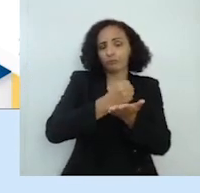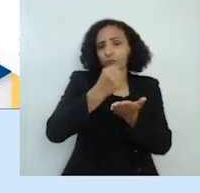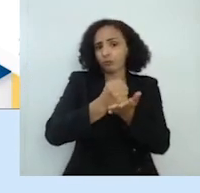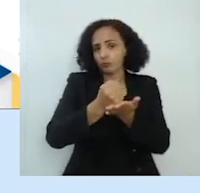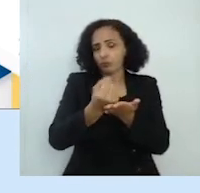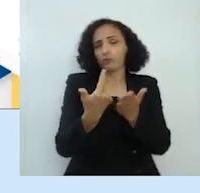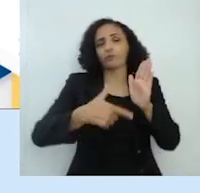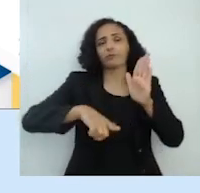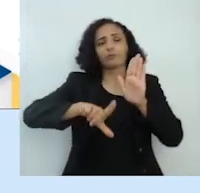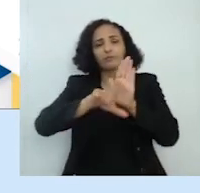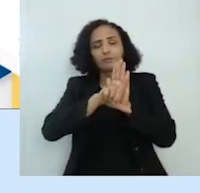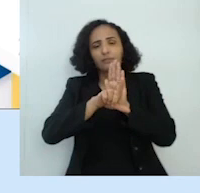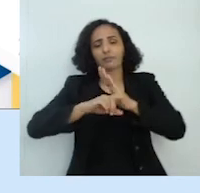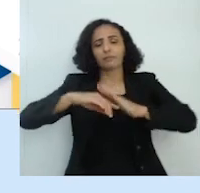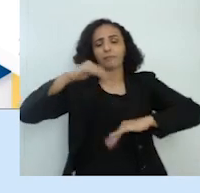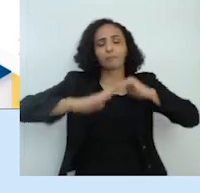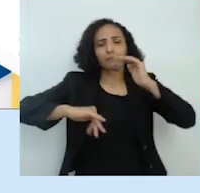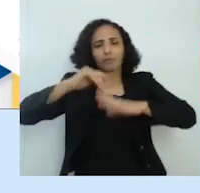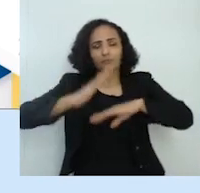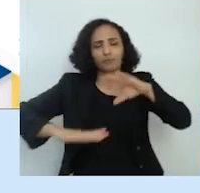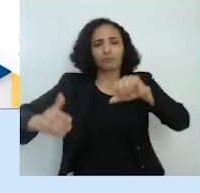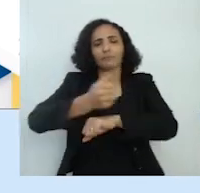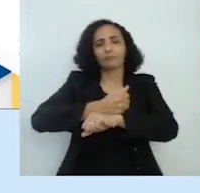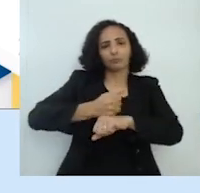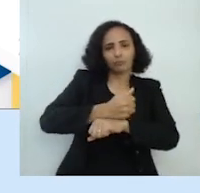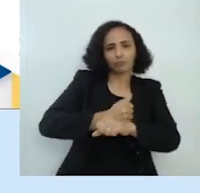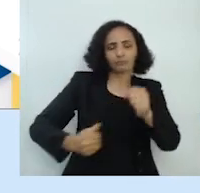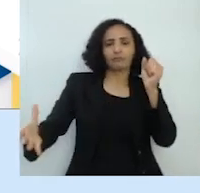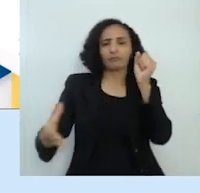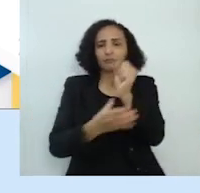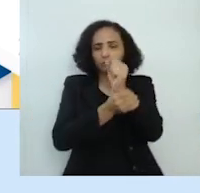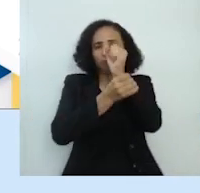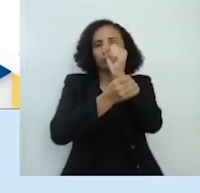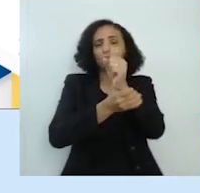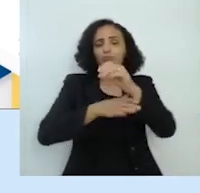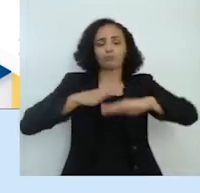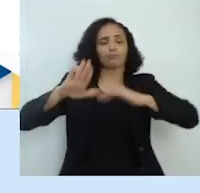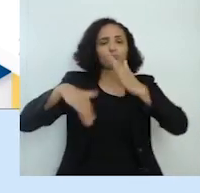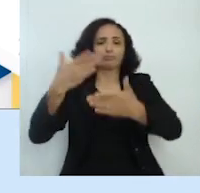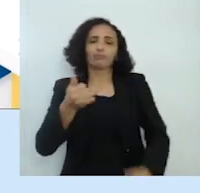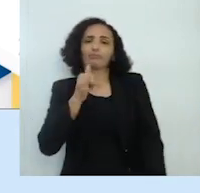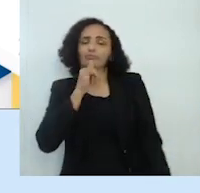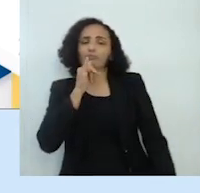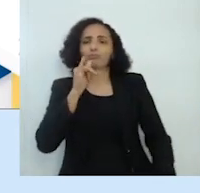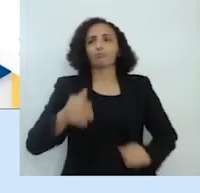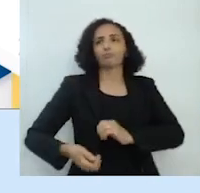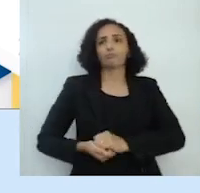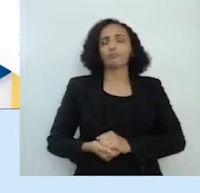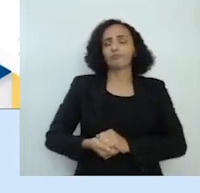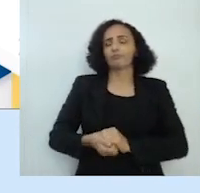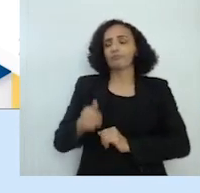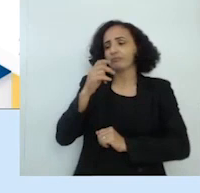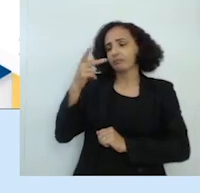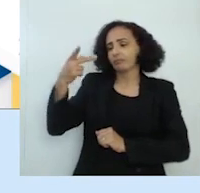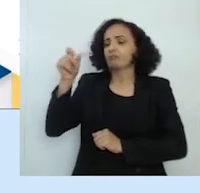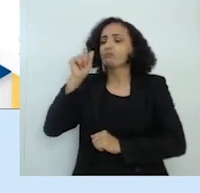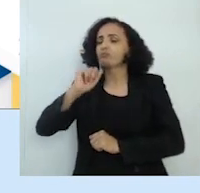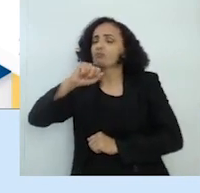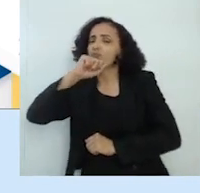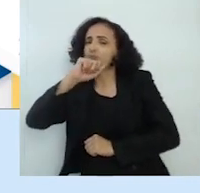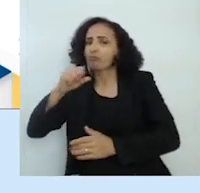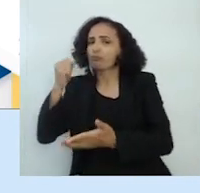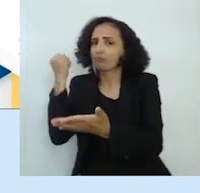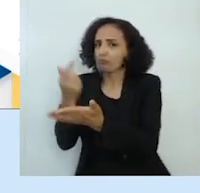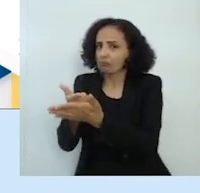e profissionais que asseguram um bom funcionamento. Por exemplo, se tua mãe vai comprar esse caderno lá